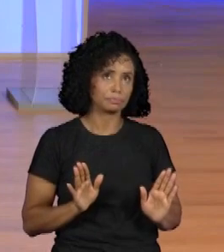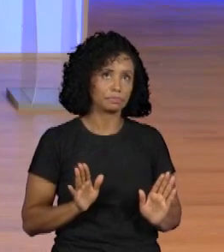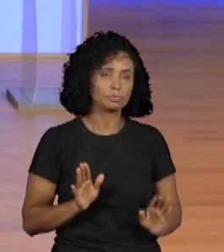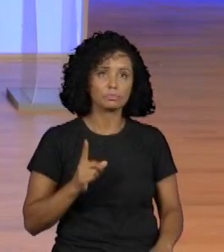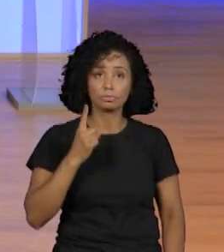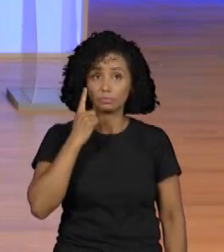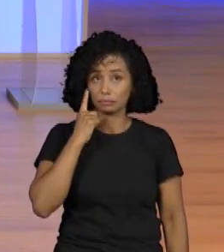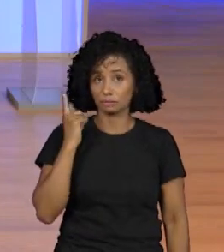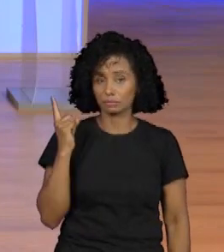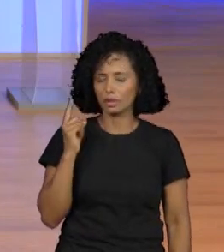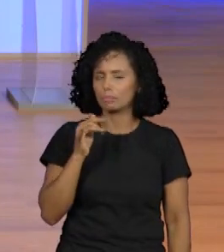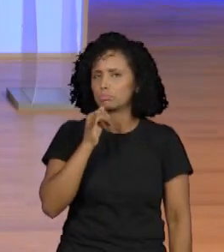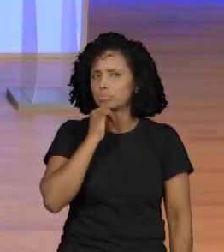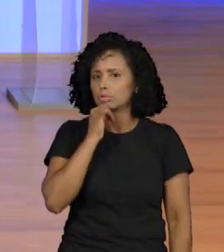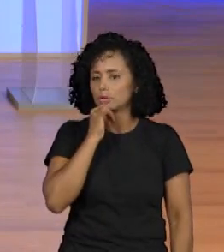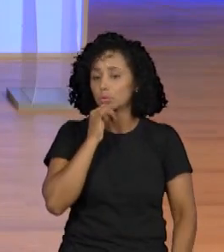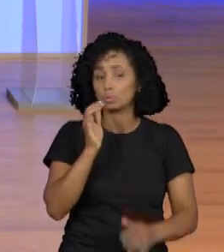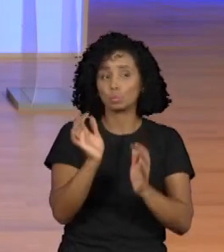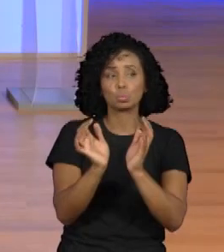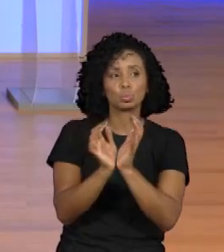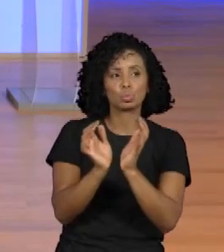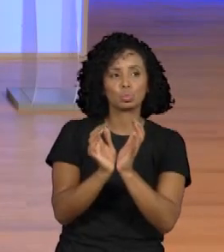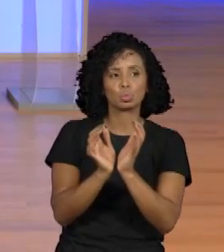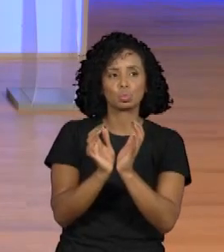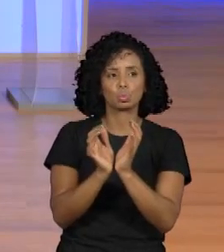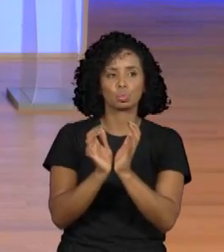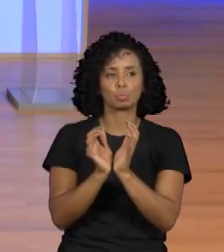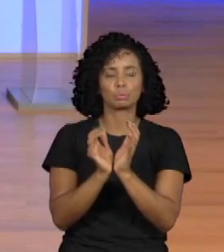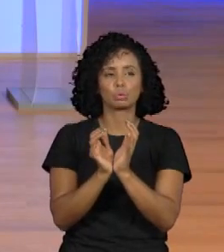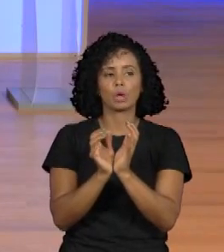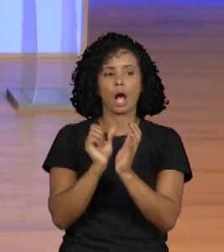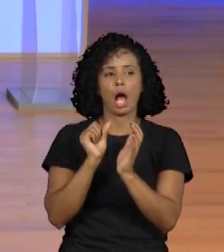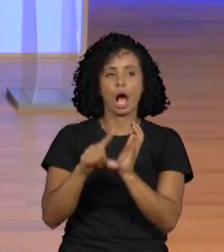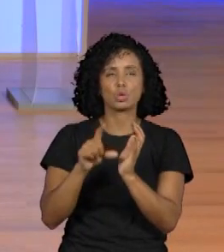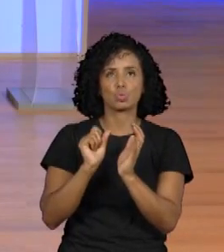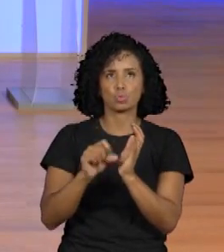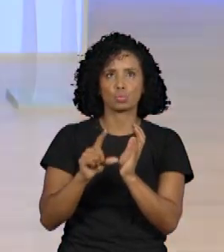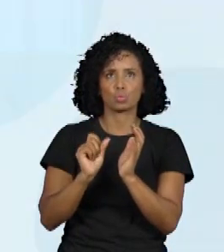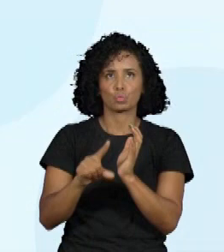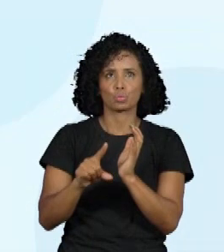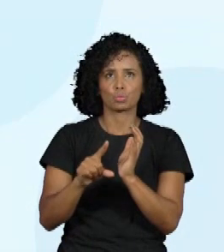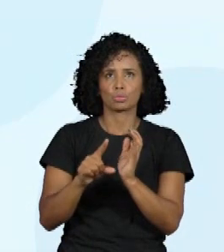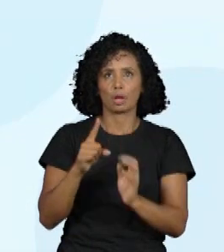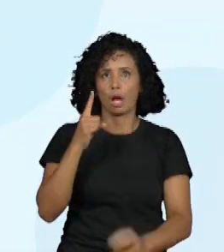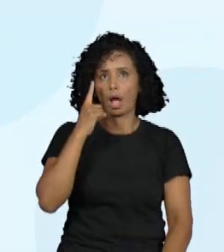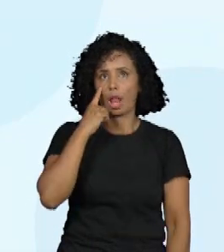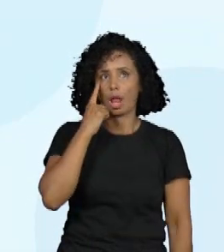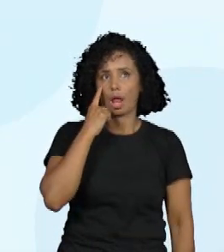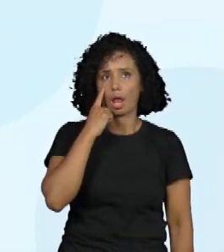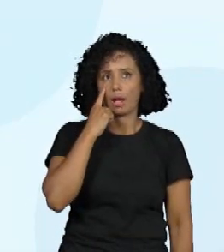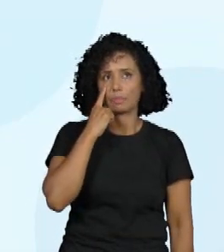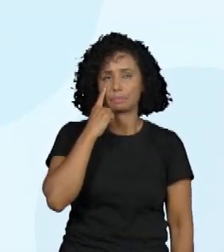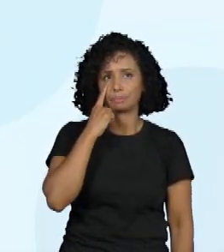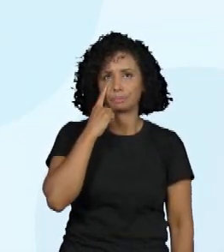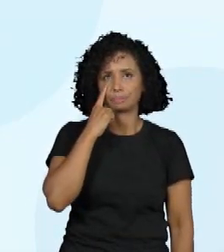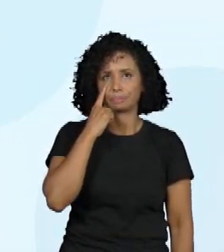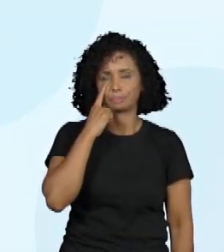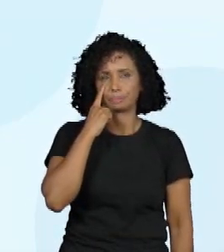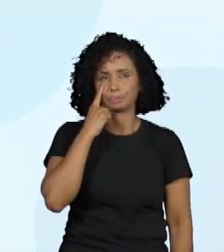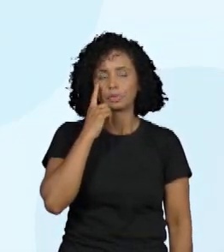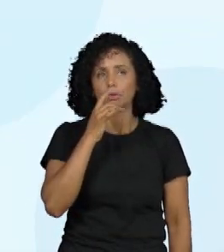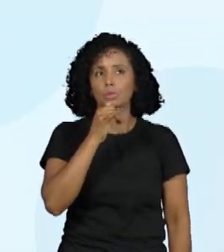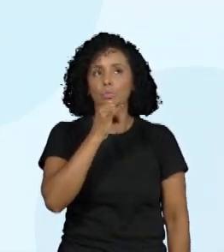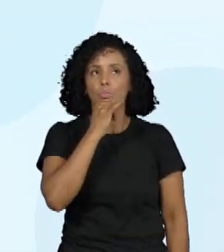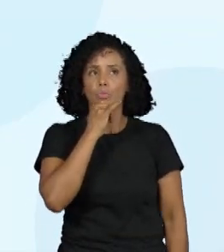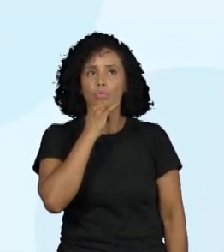a equipe azul, ela teve aí um grupo de 10, eles conseguiram separar 6 grupos de